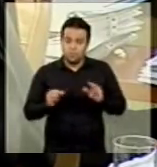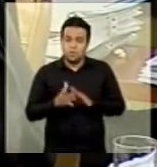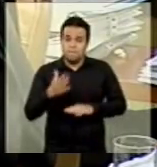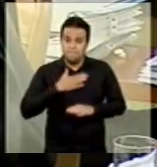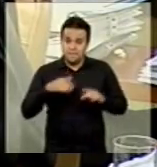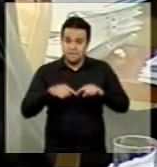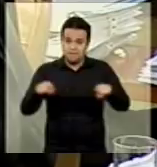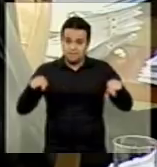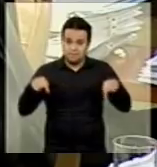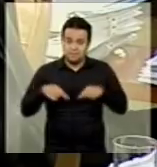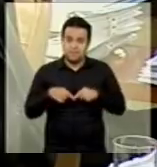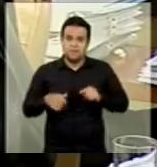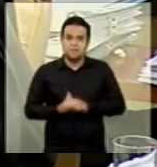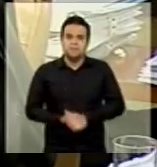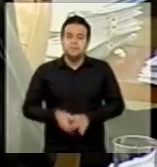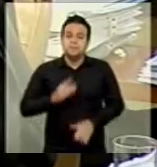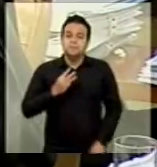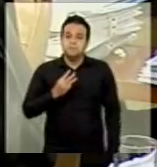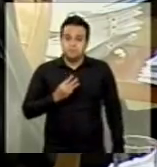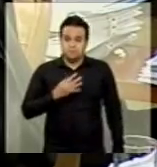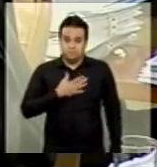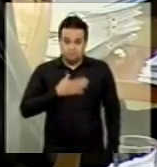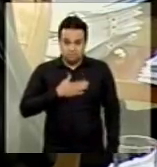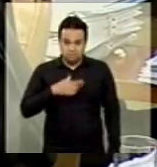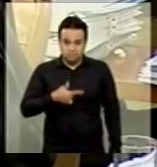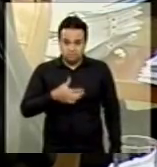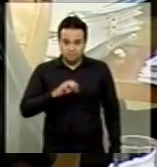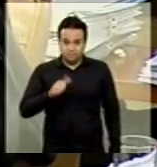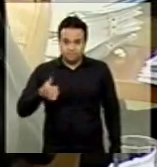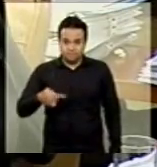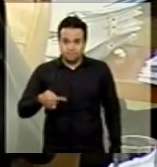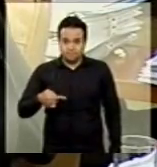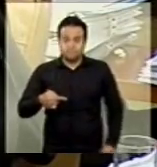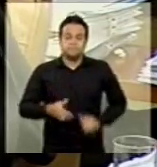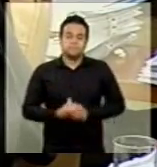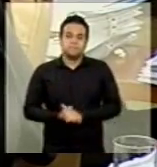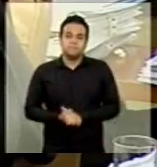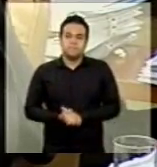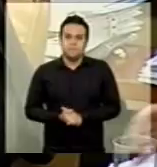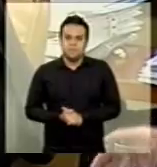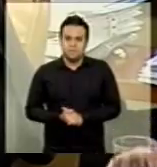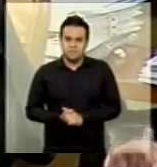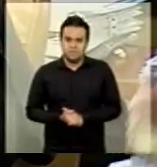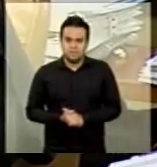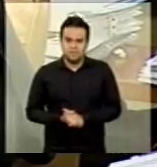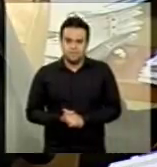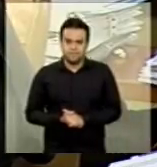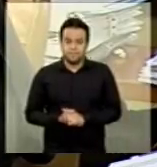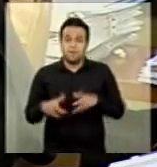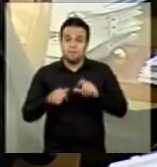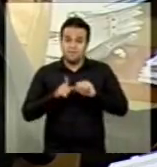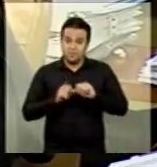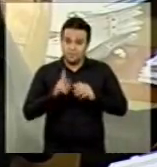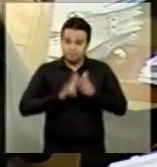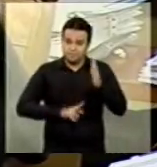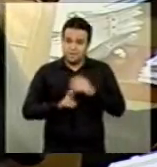gabinete desde 3 de agosto de 2017. Para diligências? Não. Para formatar relatório e voto